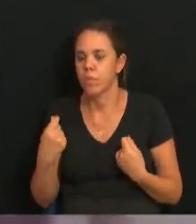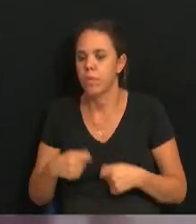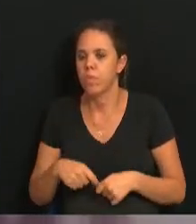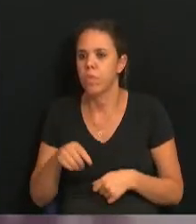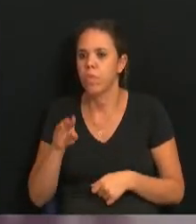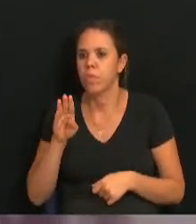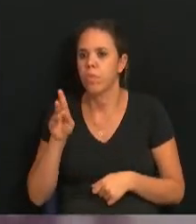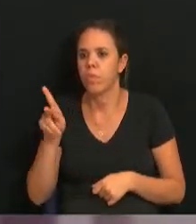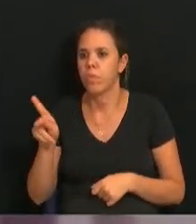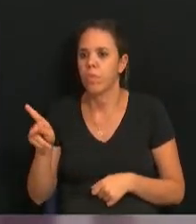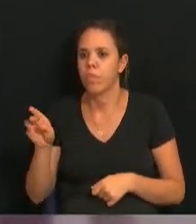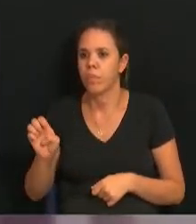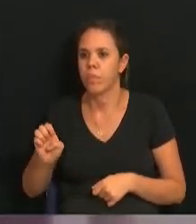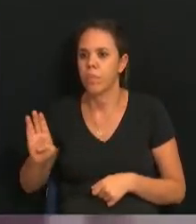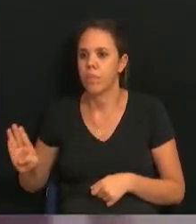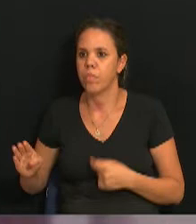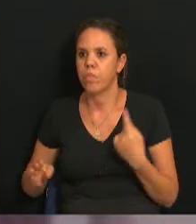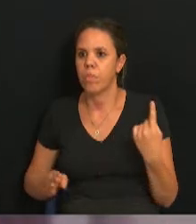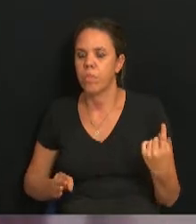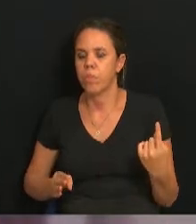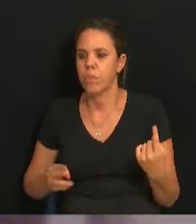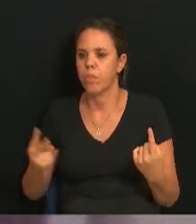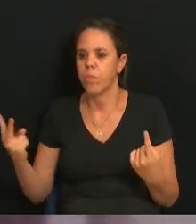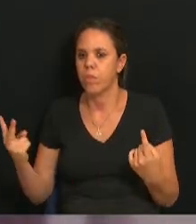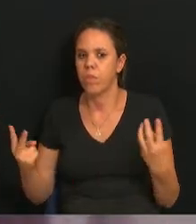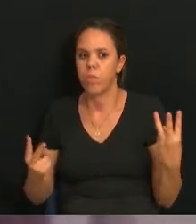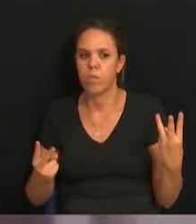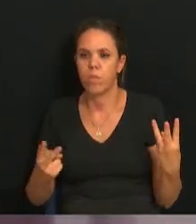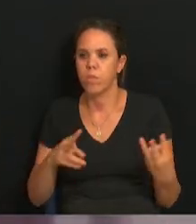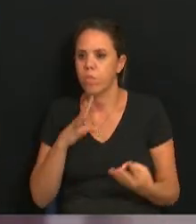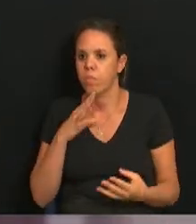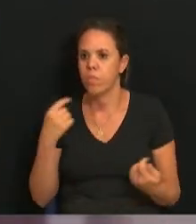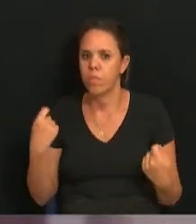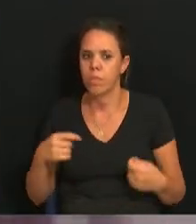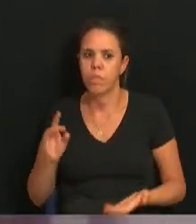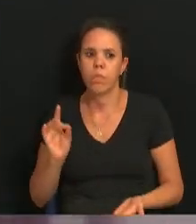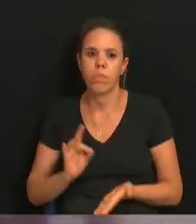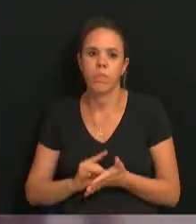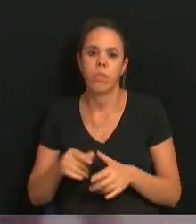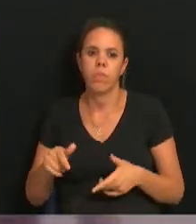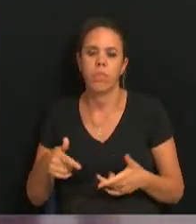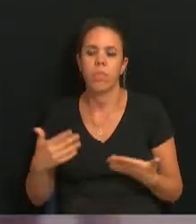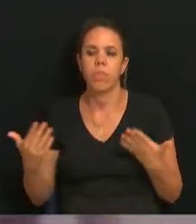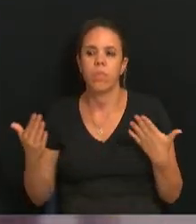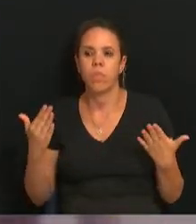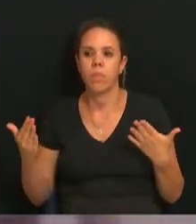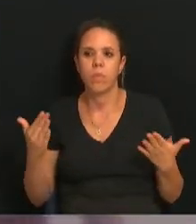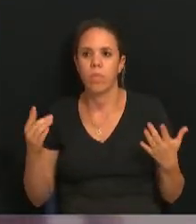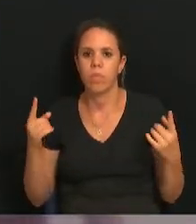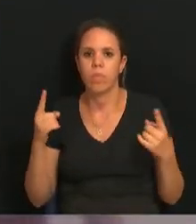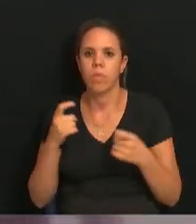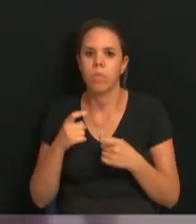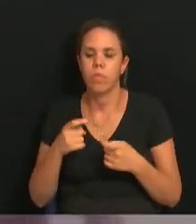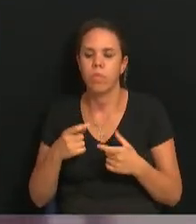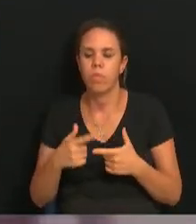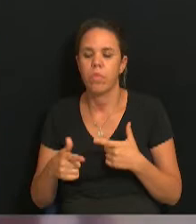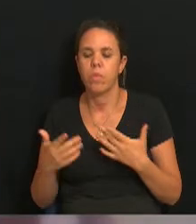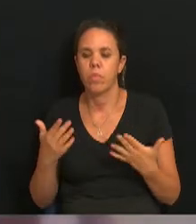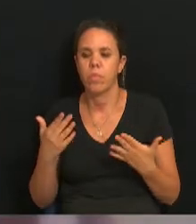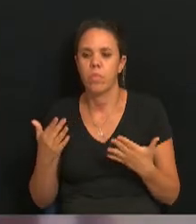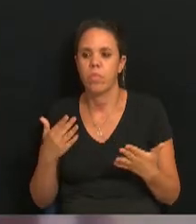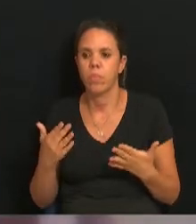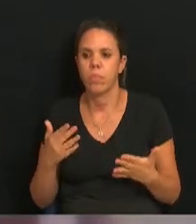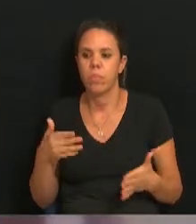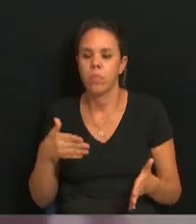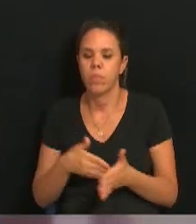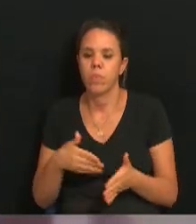PEB 2 e PEB 3, precisam conhecer de fato o que é o trabalho, quais são as nossas dificuldades, quais são os nossos